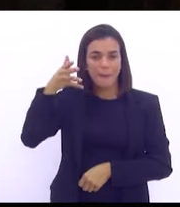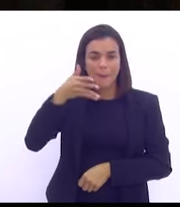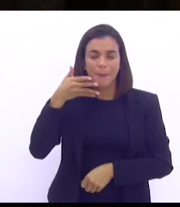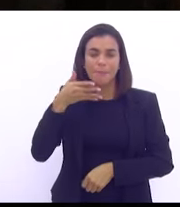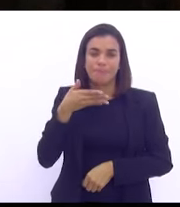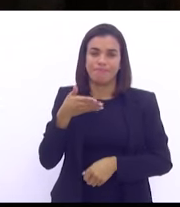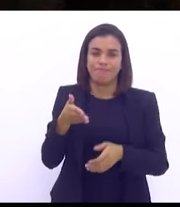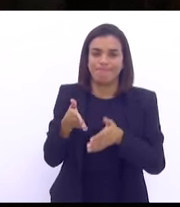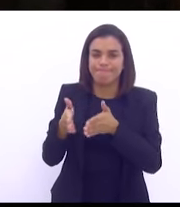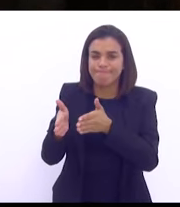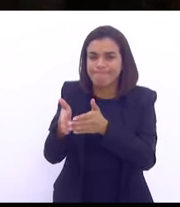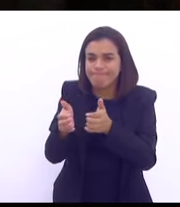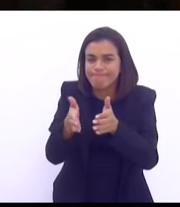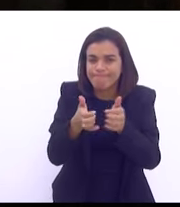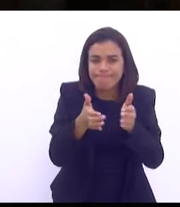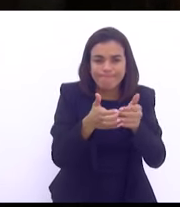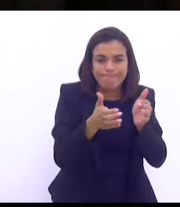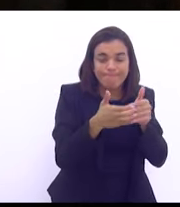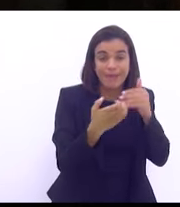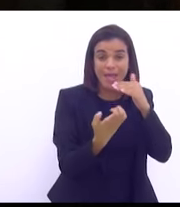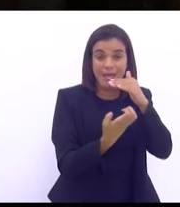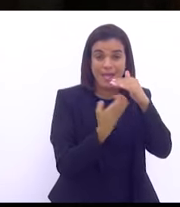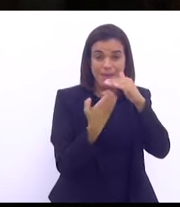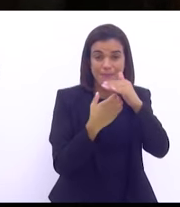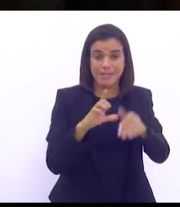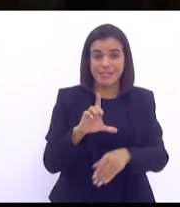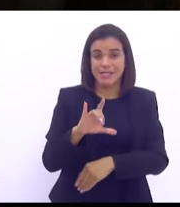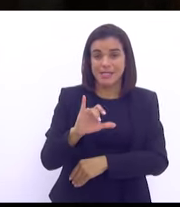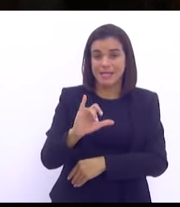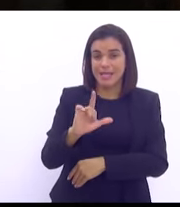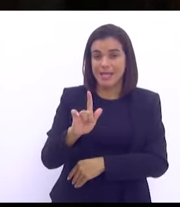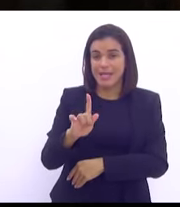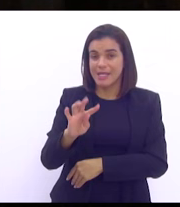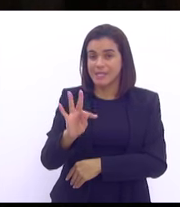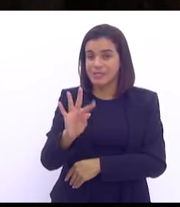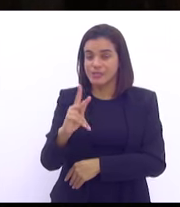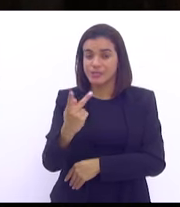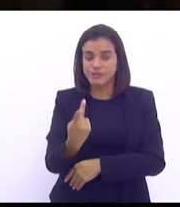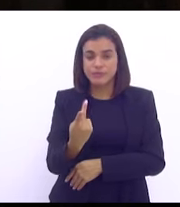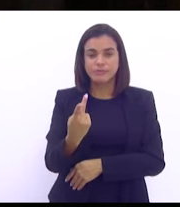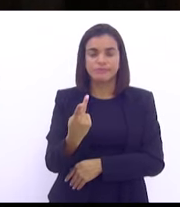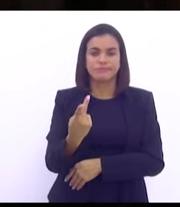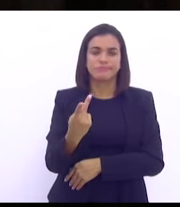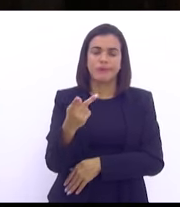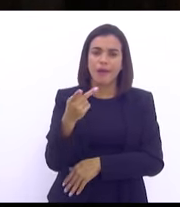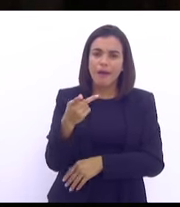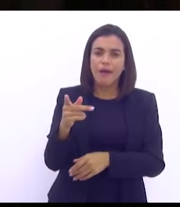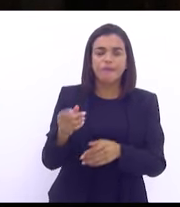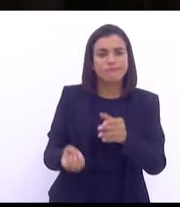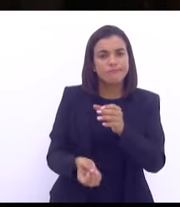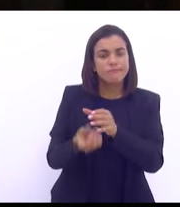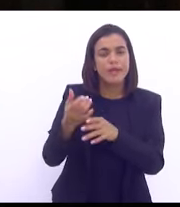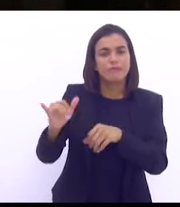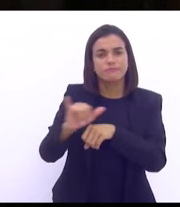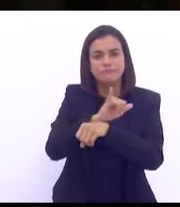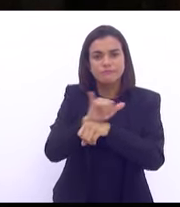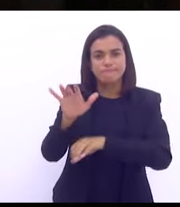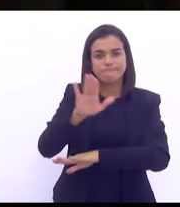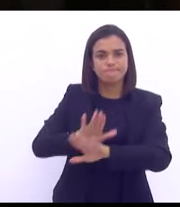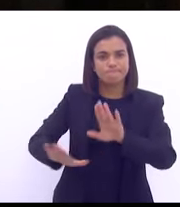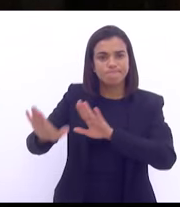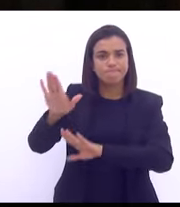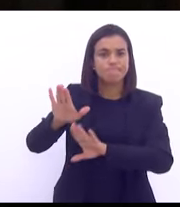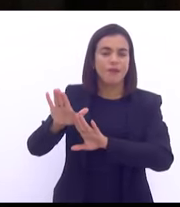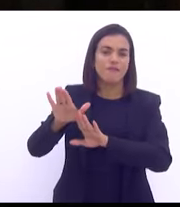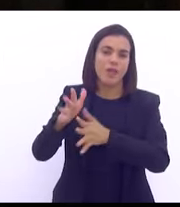apelo a concessionária Light, para que se previna para os constrangimentos que vêm